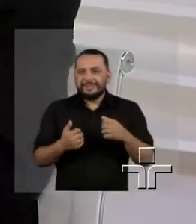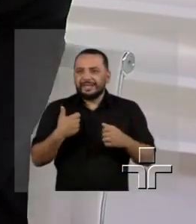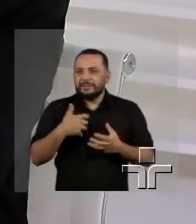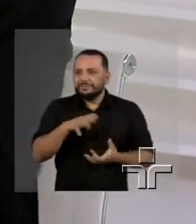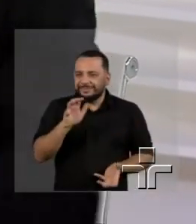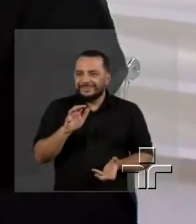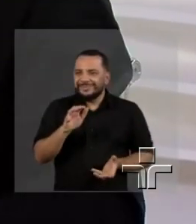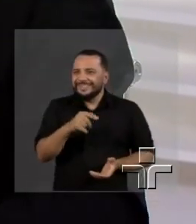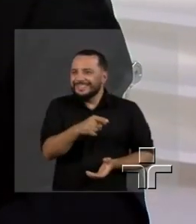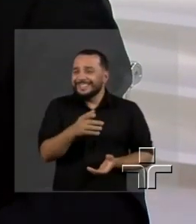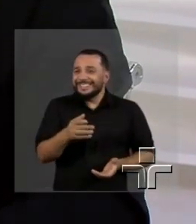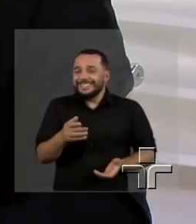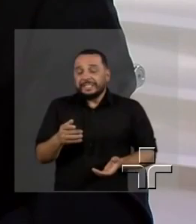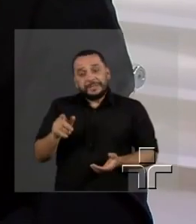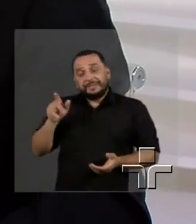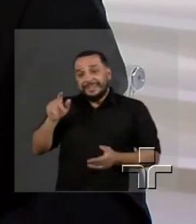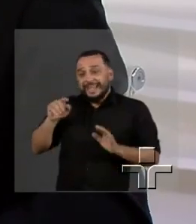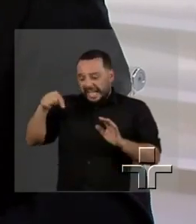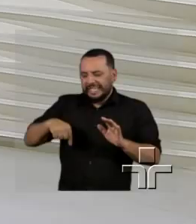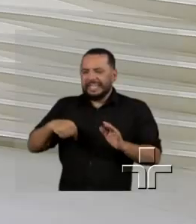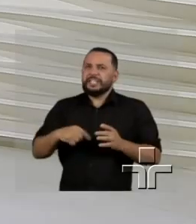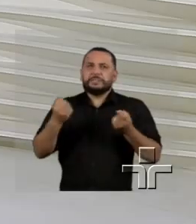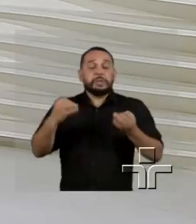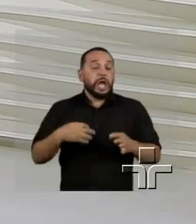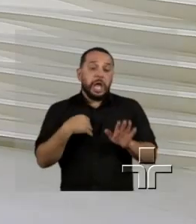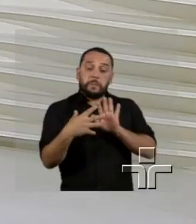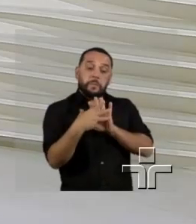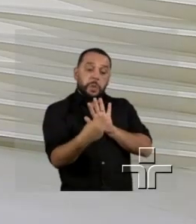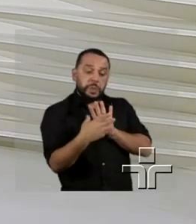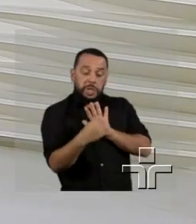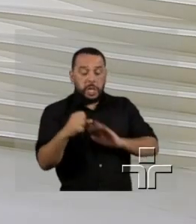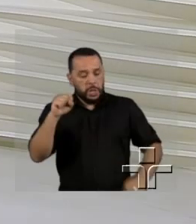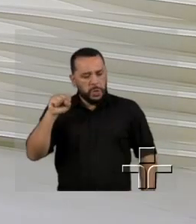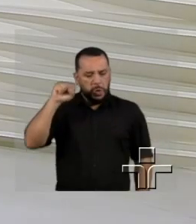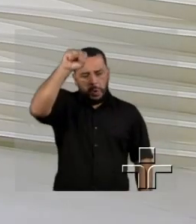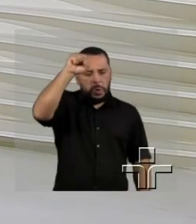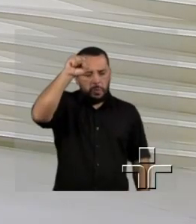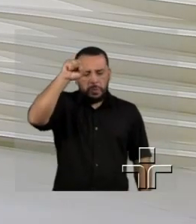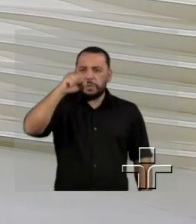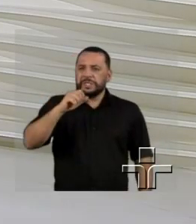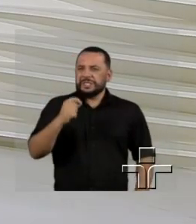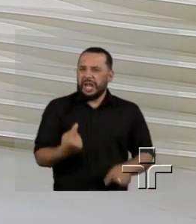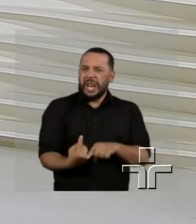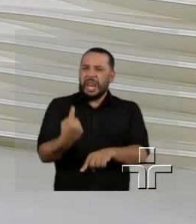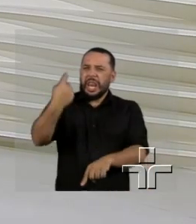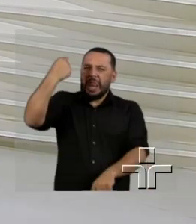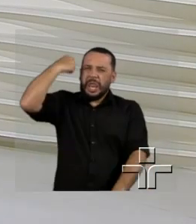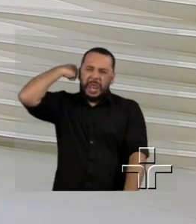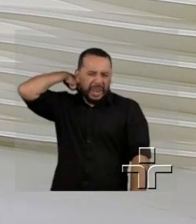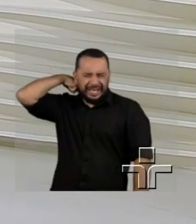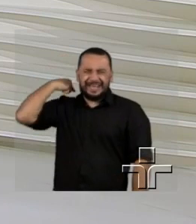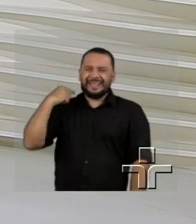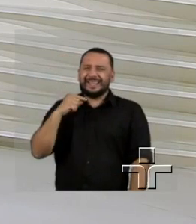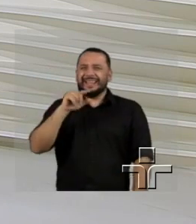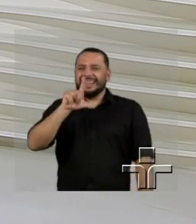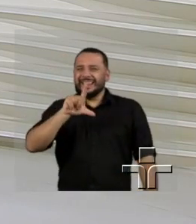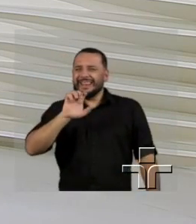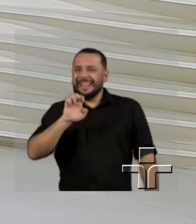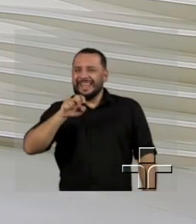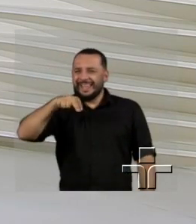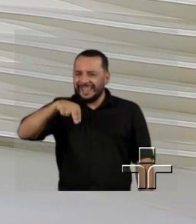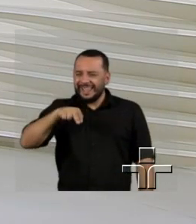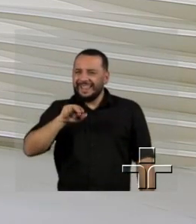Então, hoje, por exemplo, você vê na Europa, hoje mais de 50%, eu acho, da energia da Alemanha hoje está vindo da Rússia. Em que ano